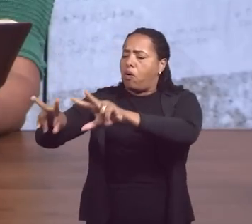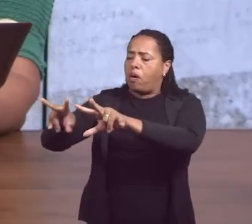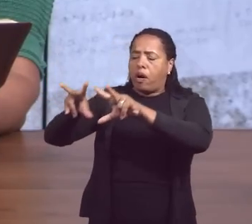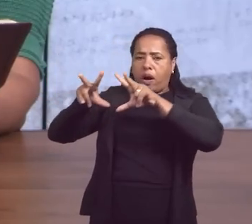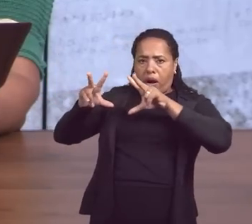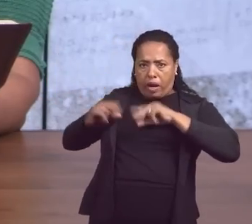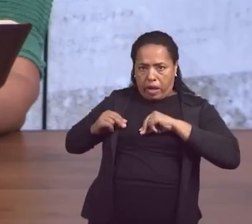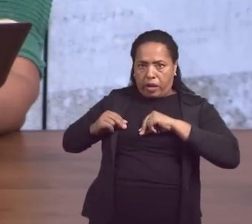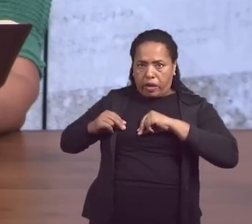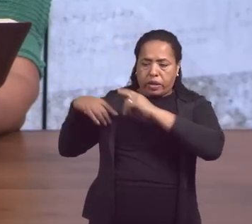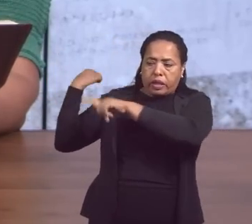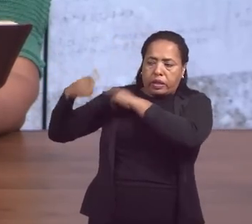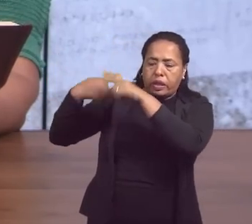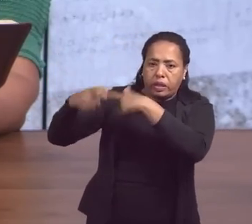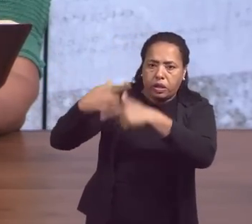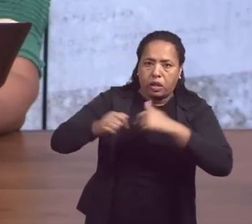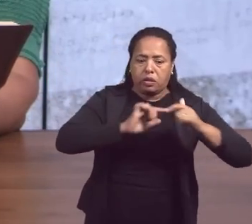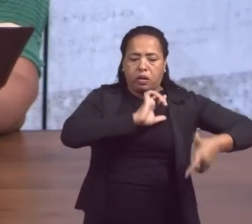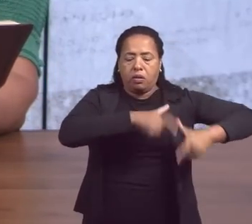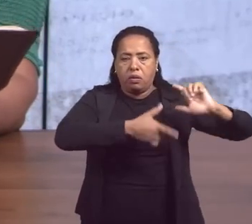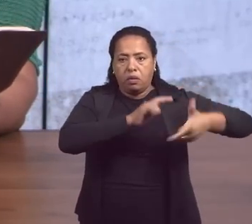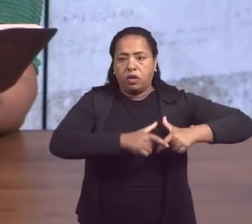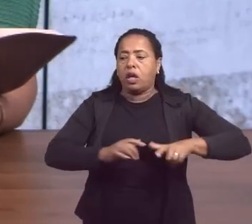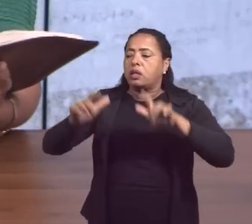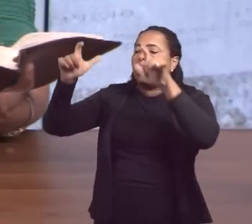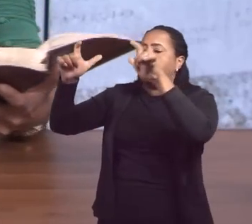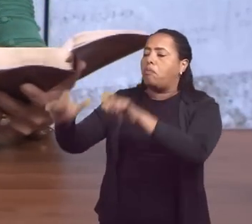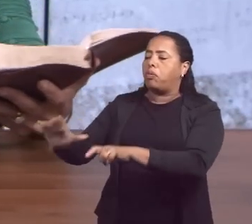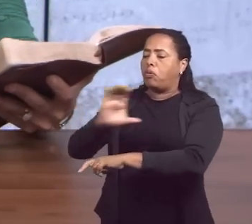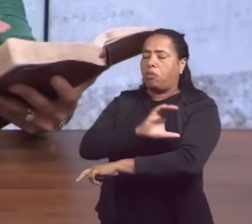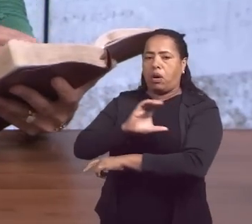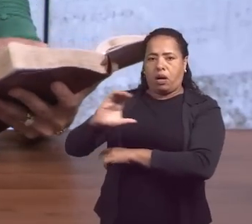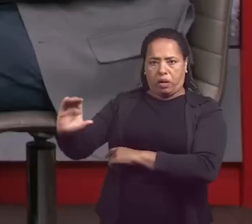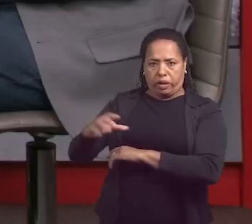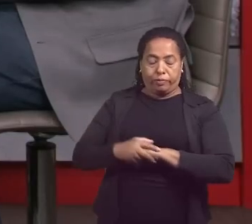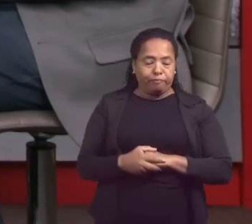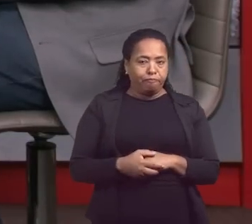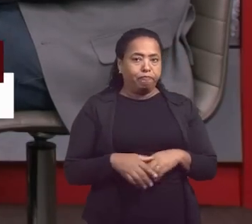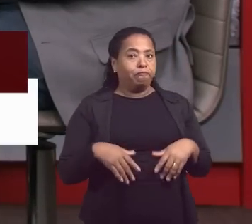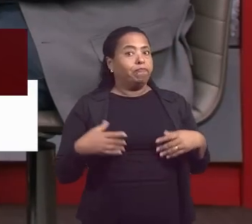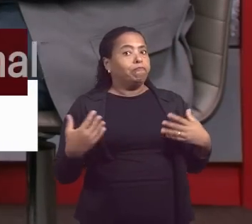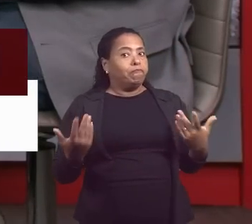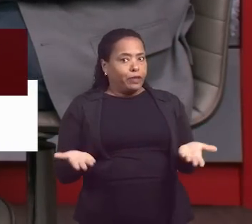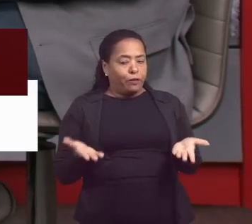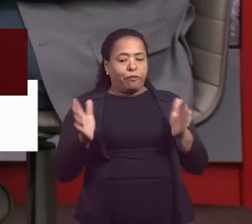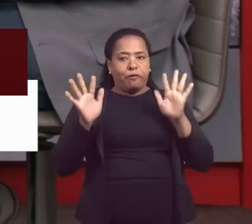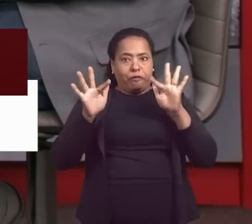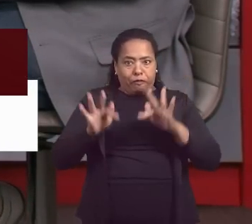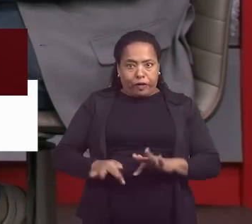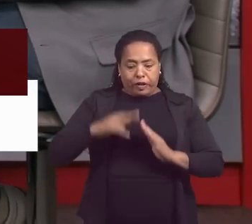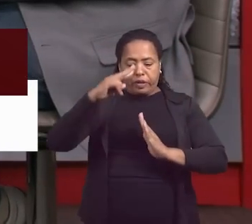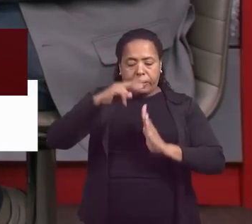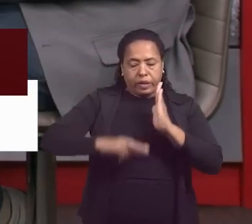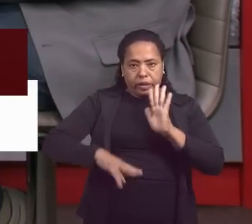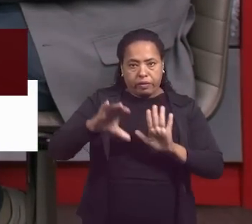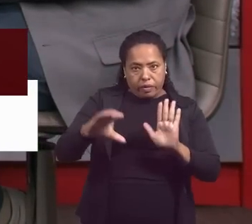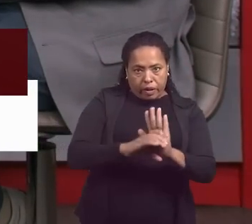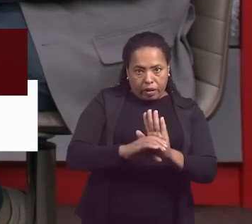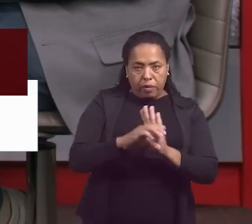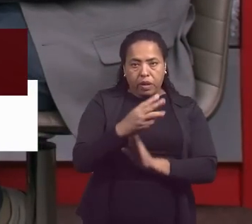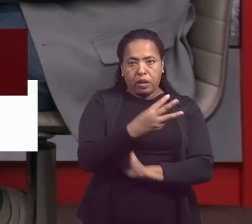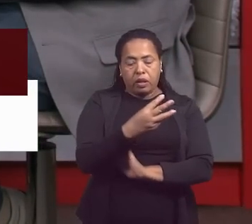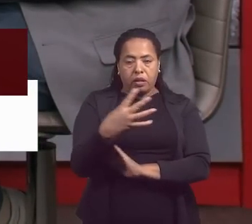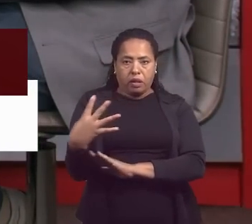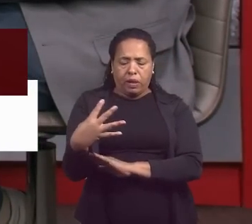dos filhos de Israel na terra de Canaã. Pastor, terminamos aqui a leitura do capítulo 34, com